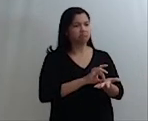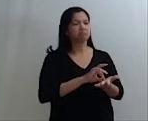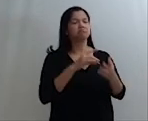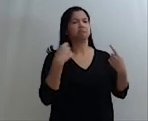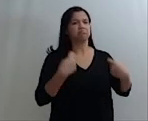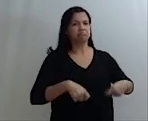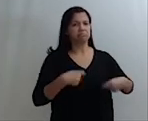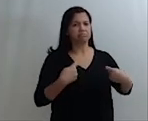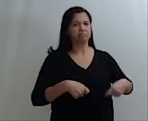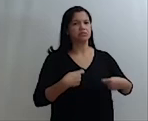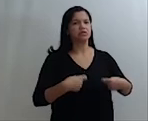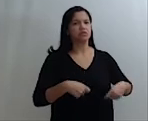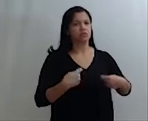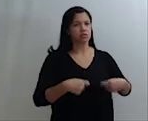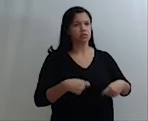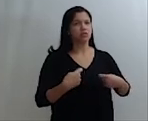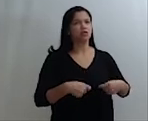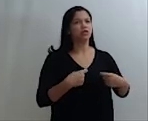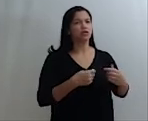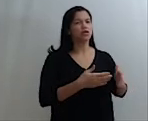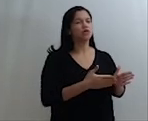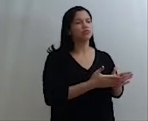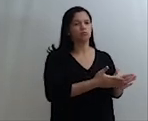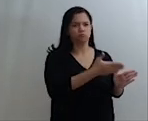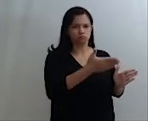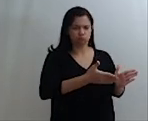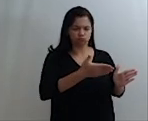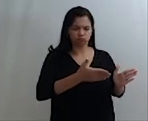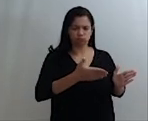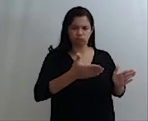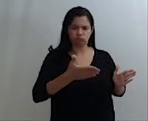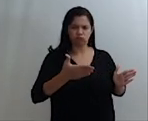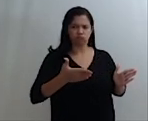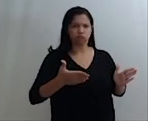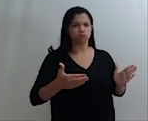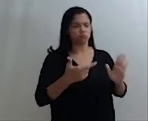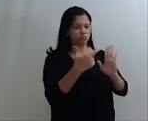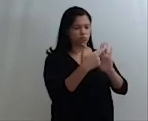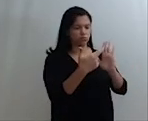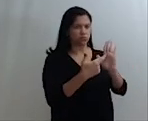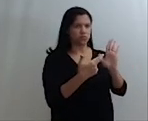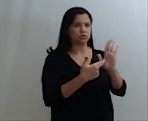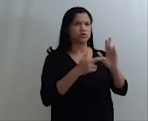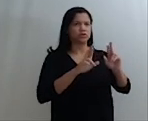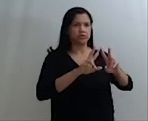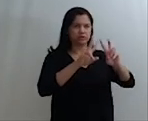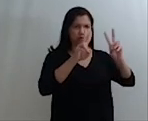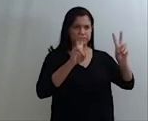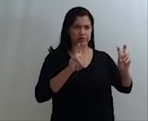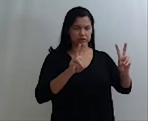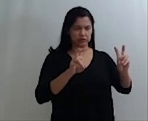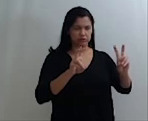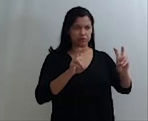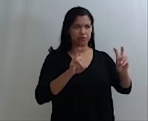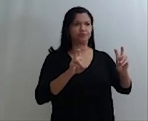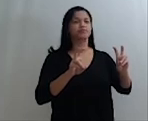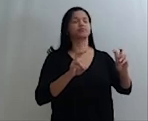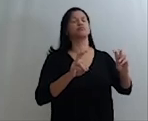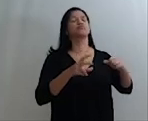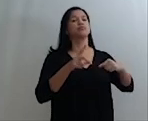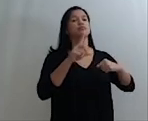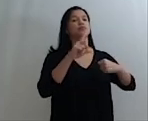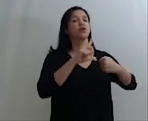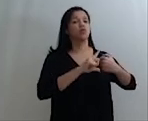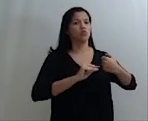eh os procedimentos legais que trata do assunto moralmente o artigo 226 do Código de Processo Penal